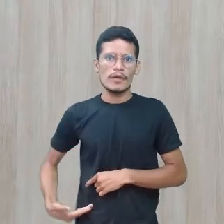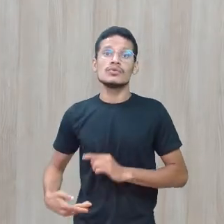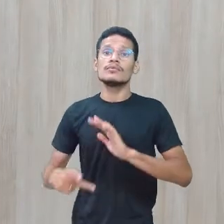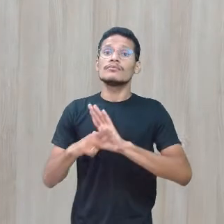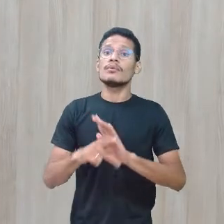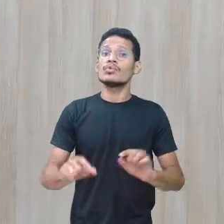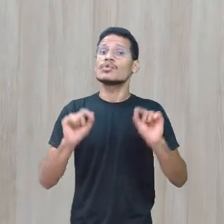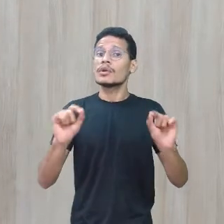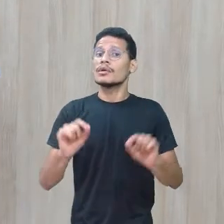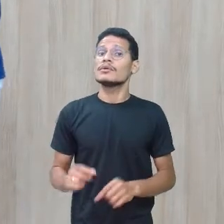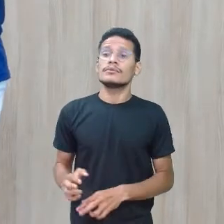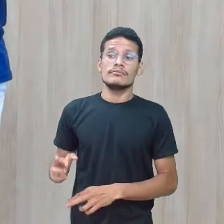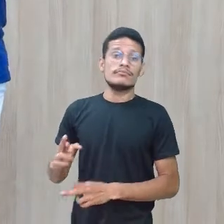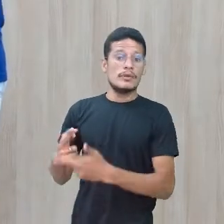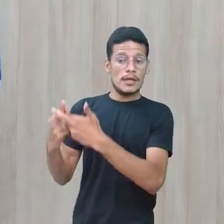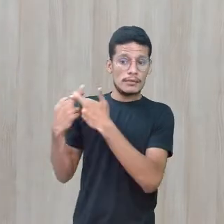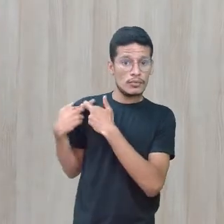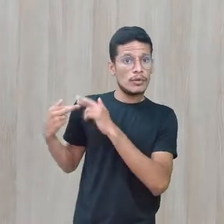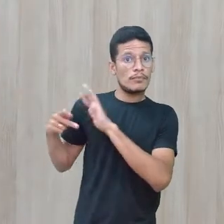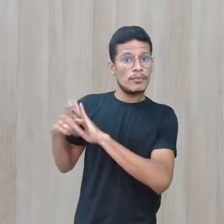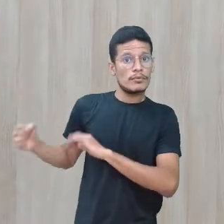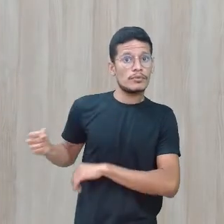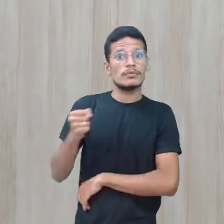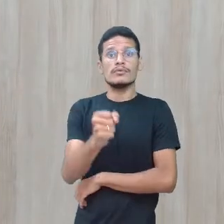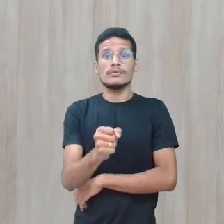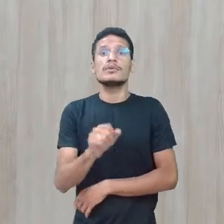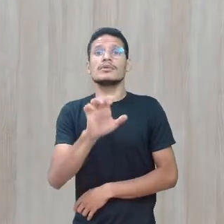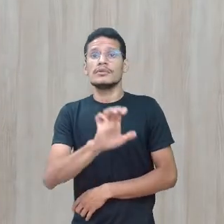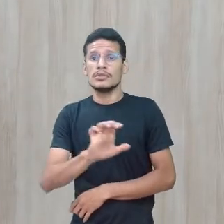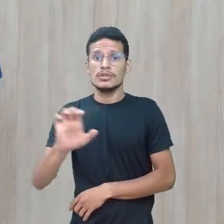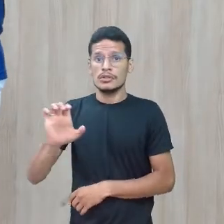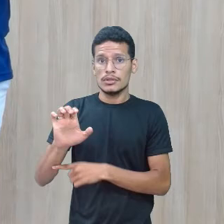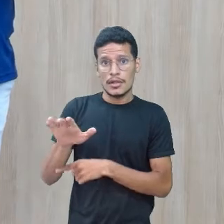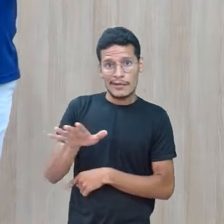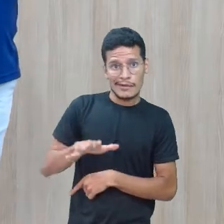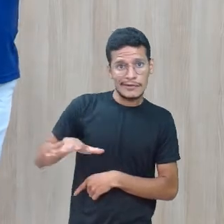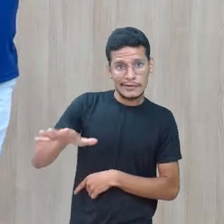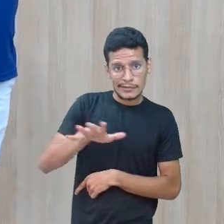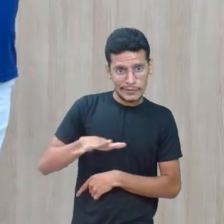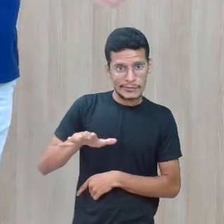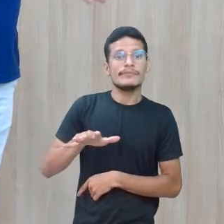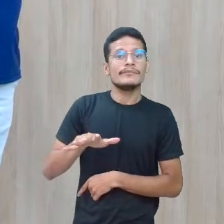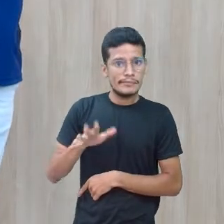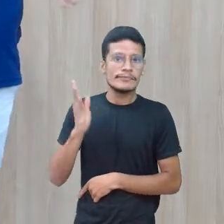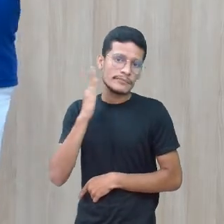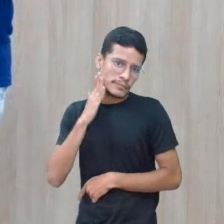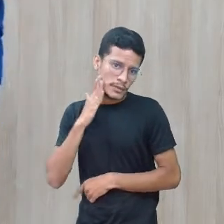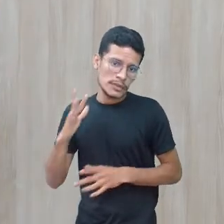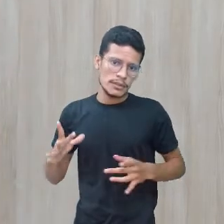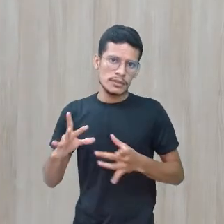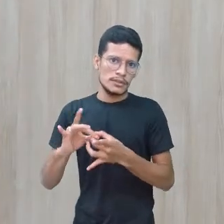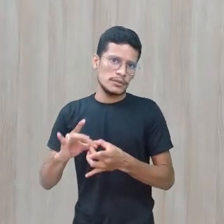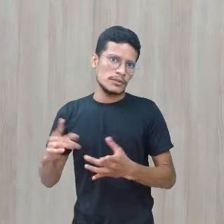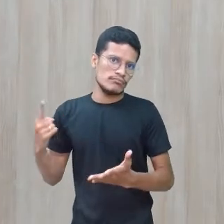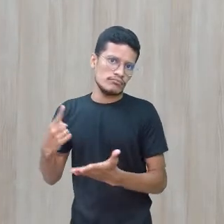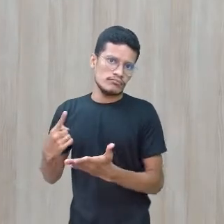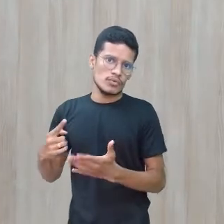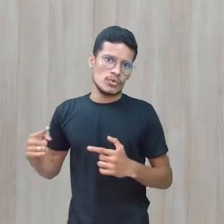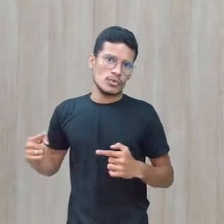representantes, né, de partidos ou de ideologias muito mais ligados à esquerda, então,